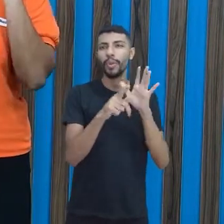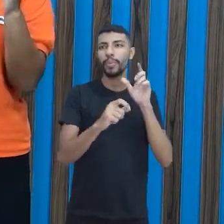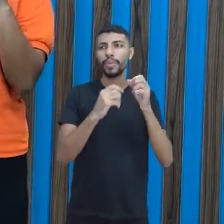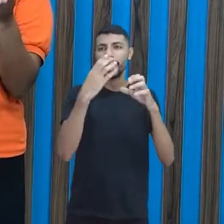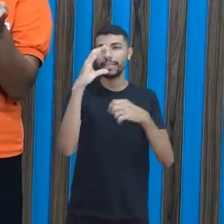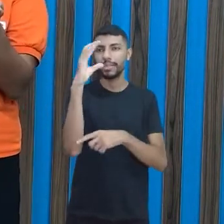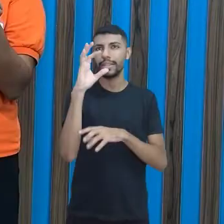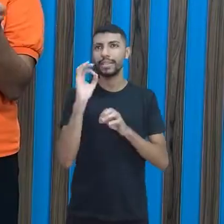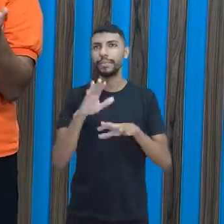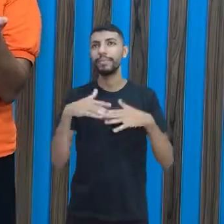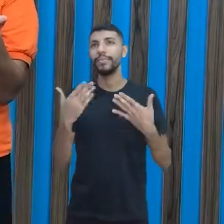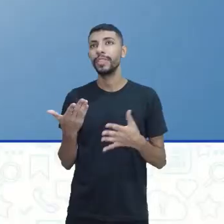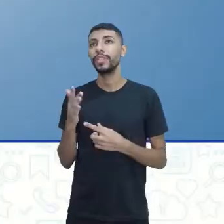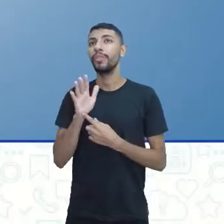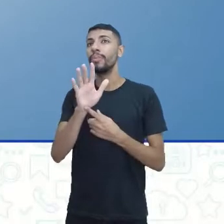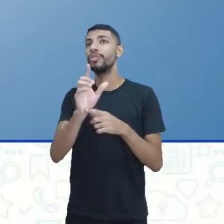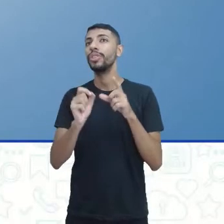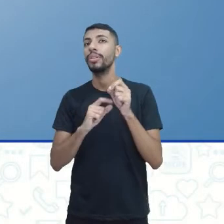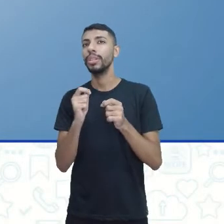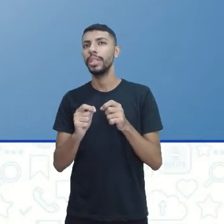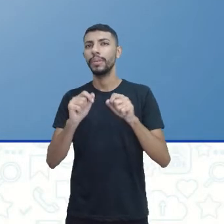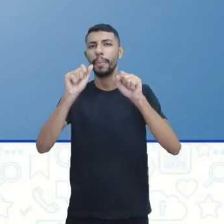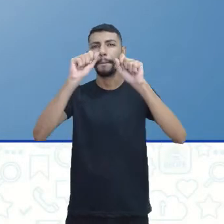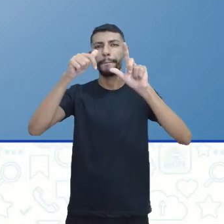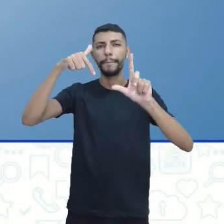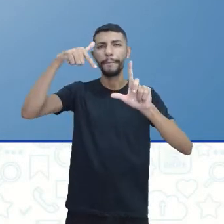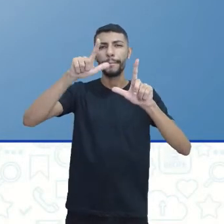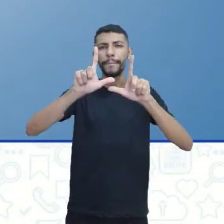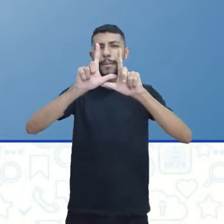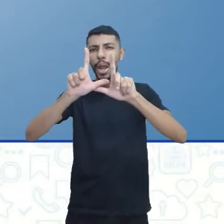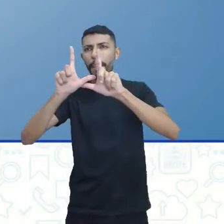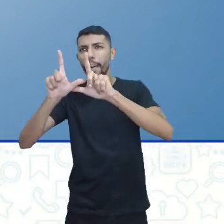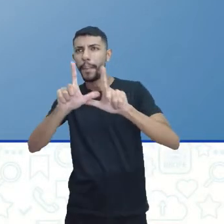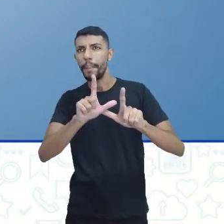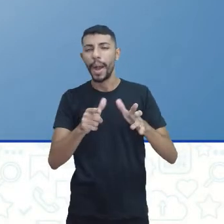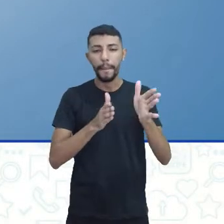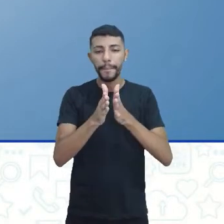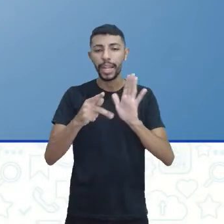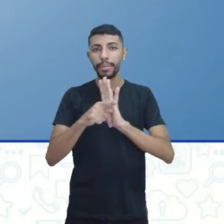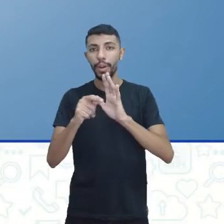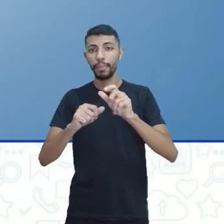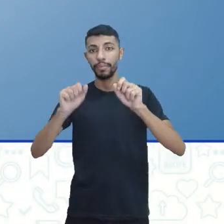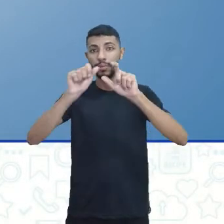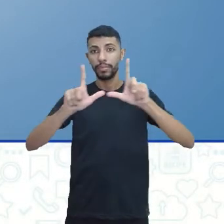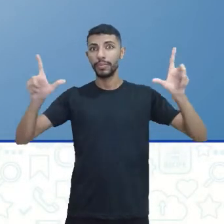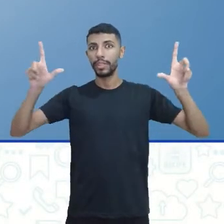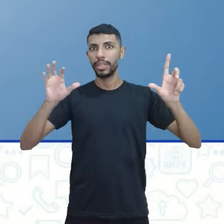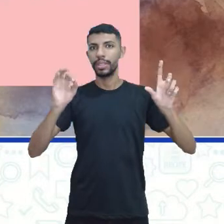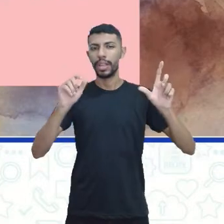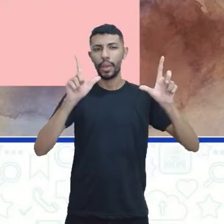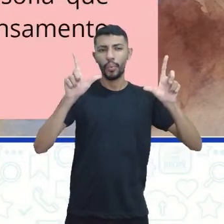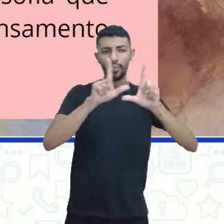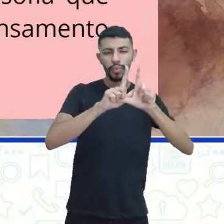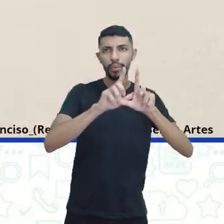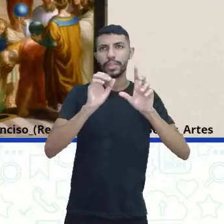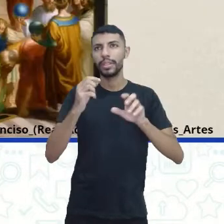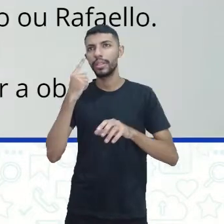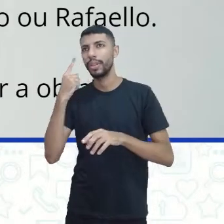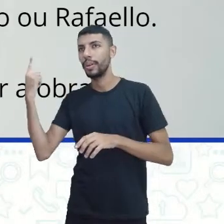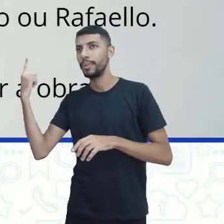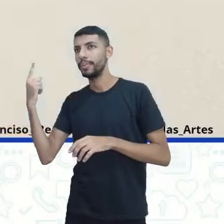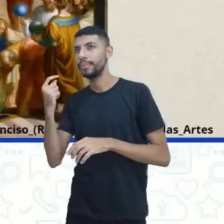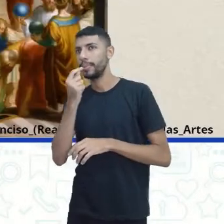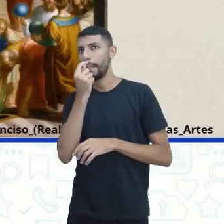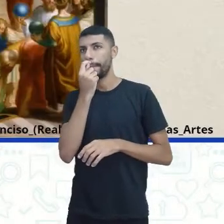as partezinhas do quadro, tá? Aqui a gente tem Platão e Aristóteles no centro do quadro. Eu vou até voltar aqui para